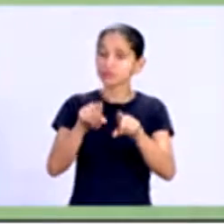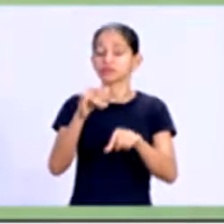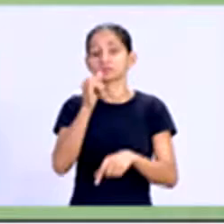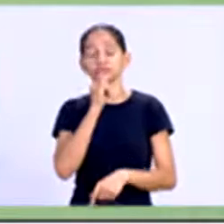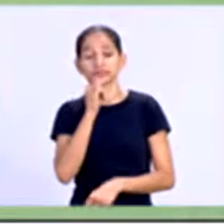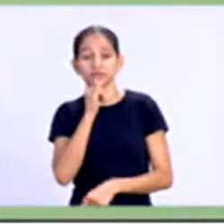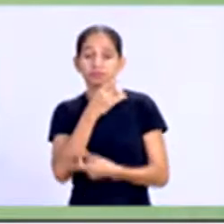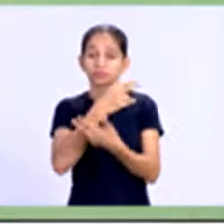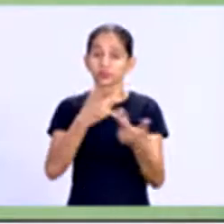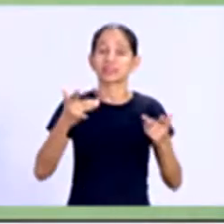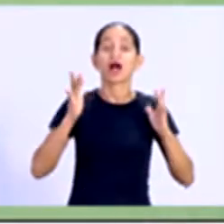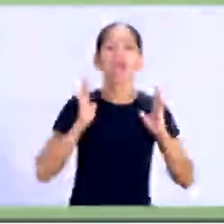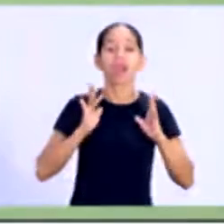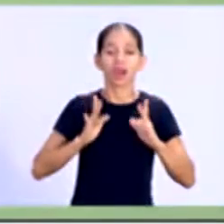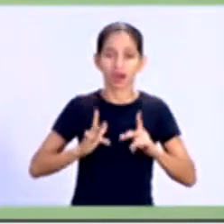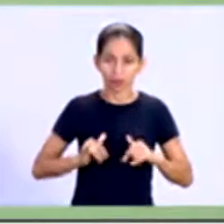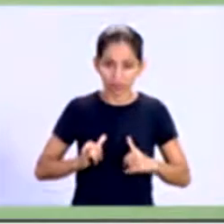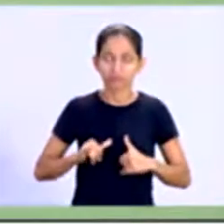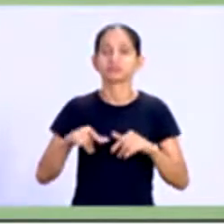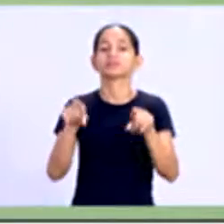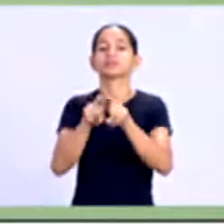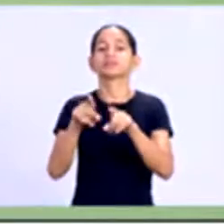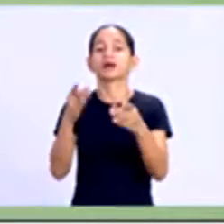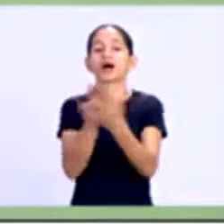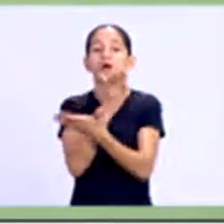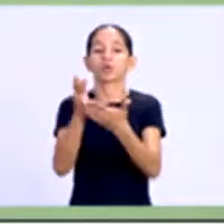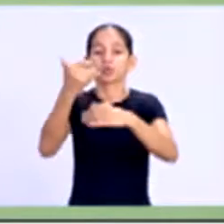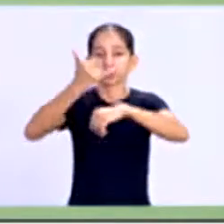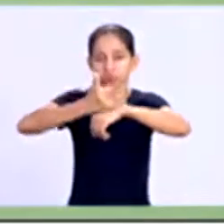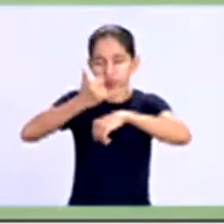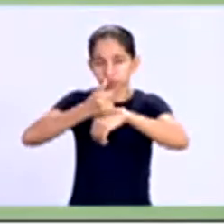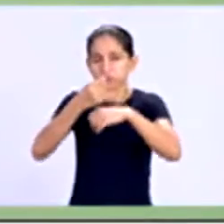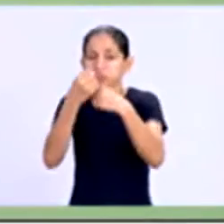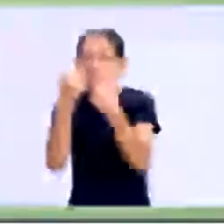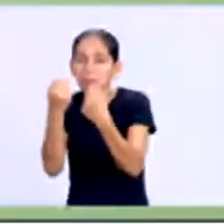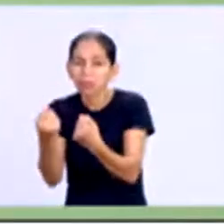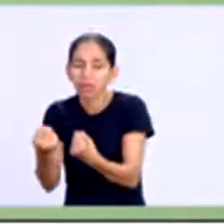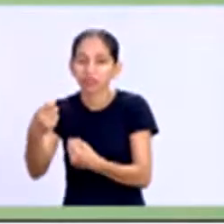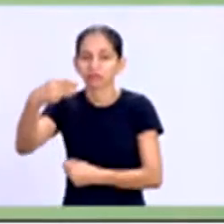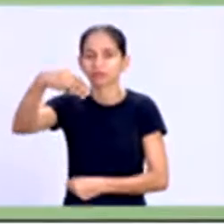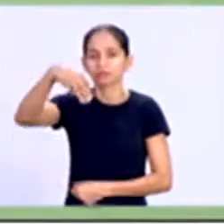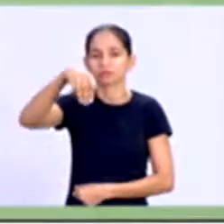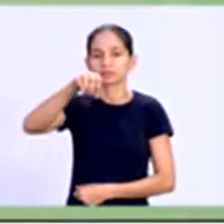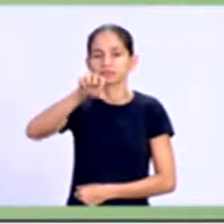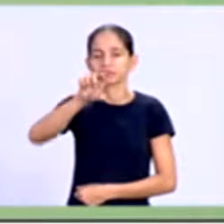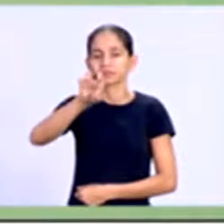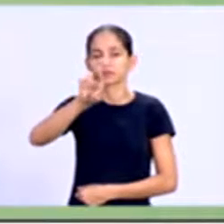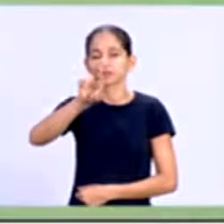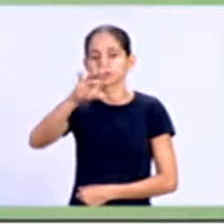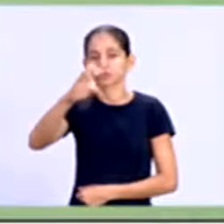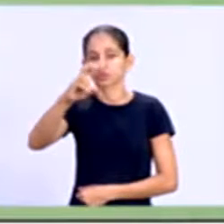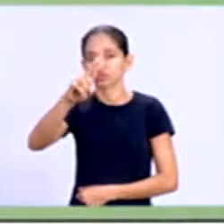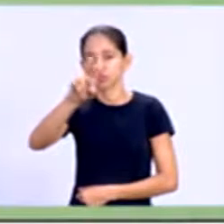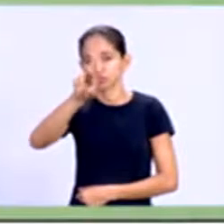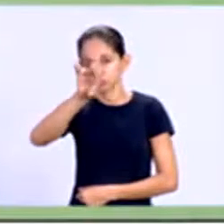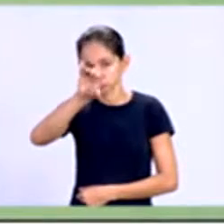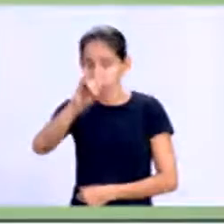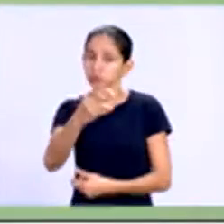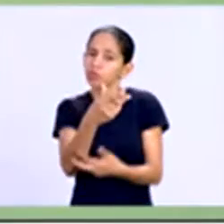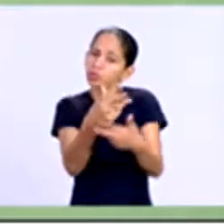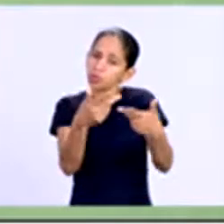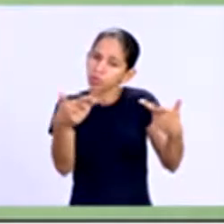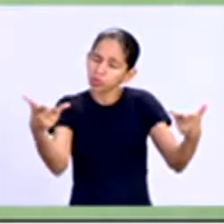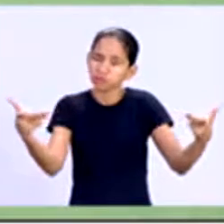alvejantes, metais pesados, como mercúrio, drogas veterinárias, entre